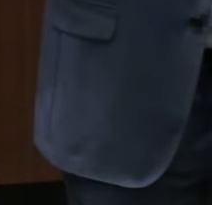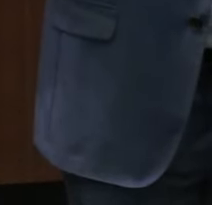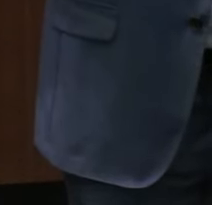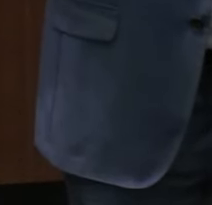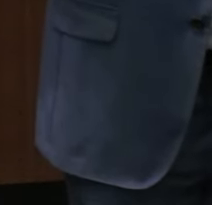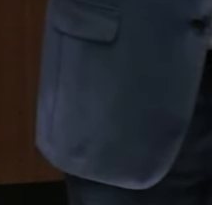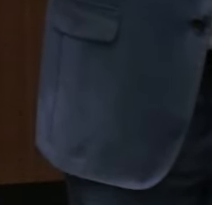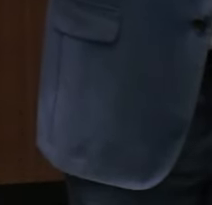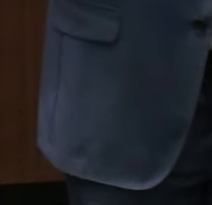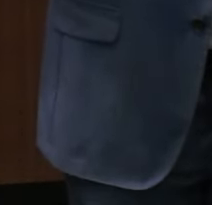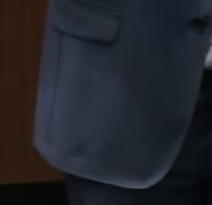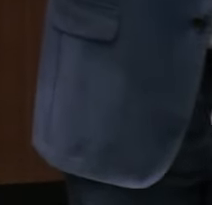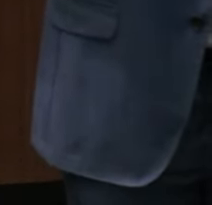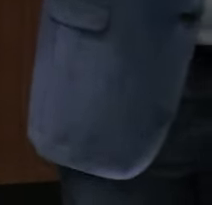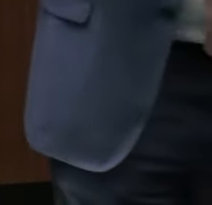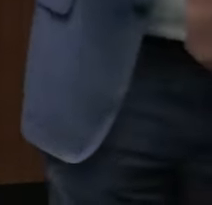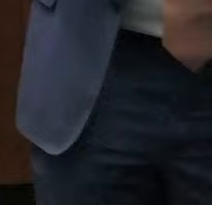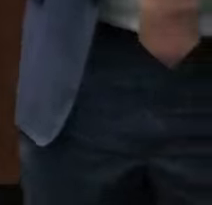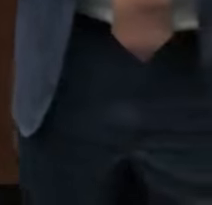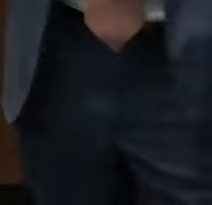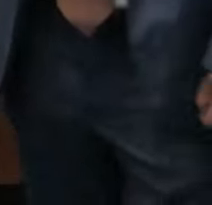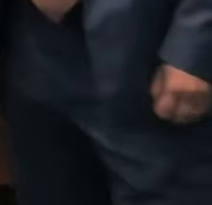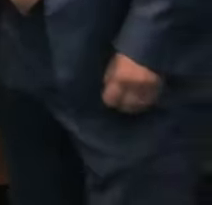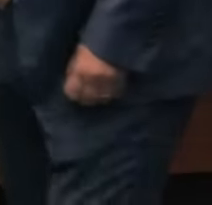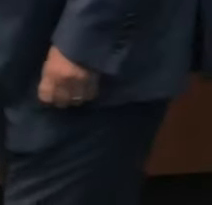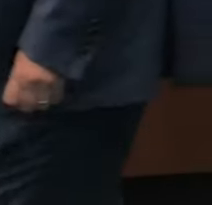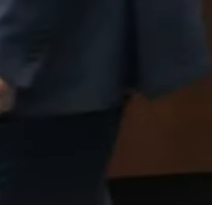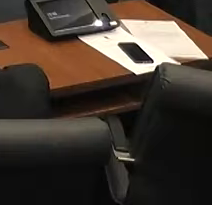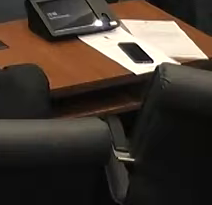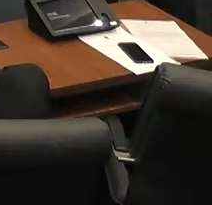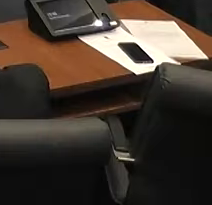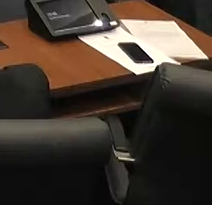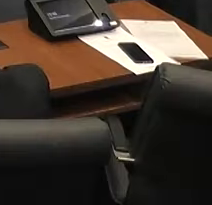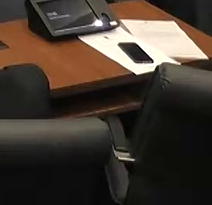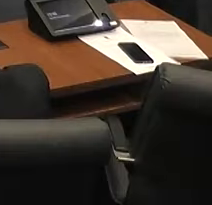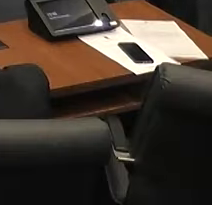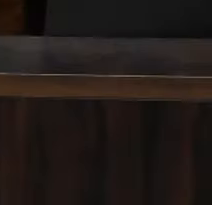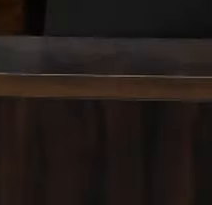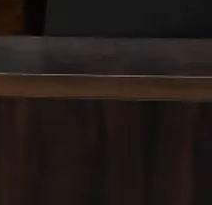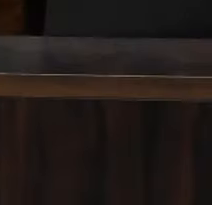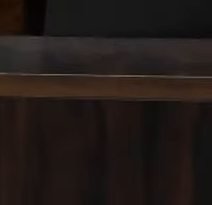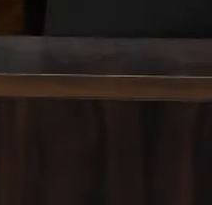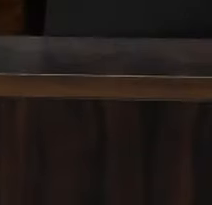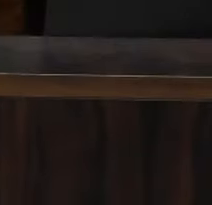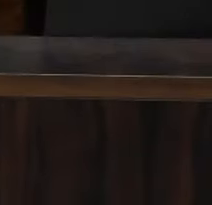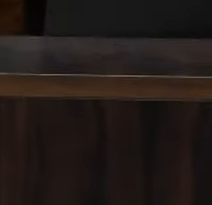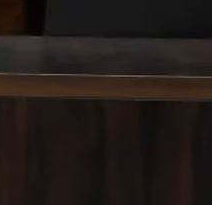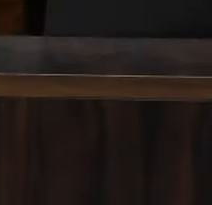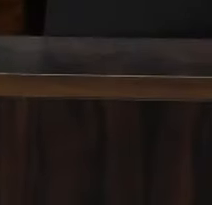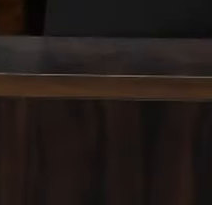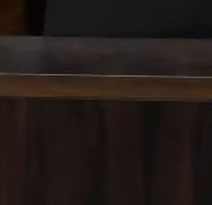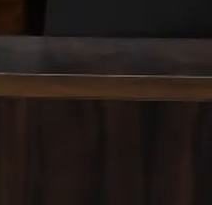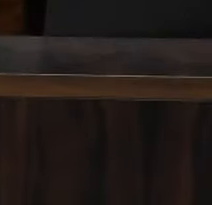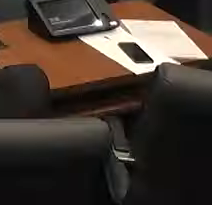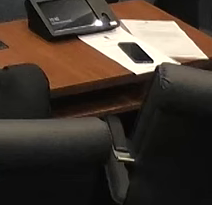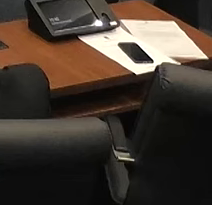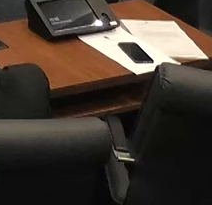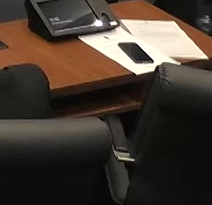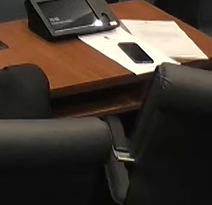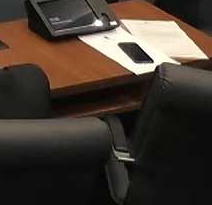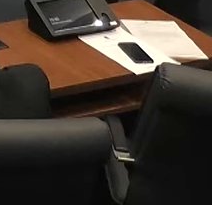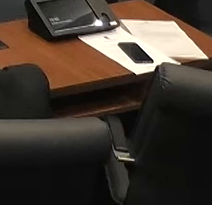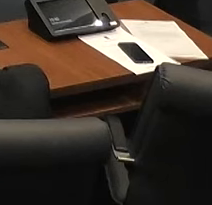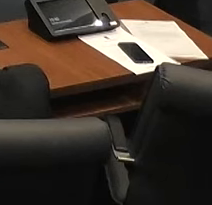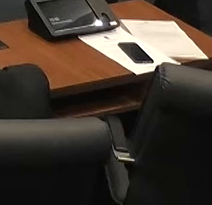tecnologia, conforme proposto. É o voto. Bom, 5-1. Deputado Carlos Bink.